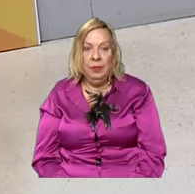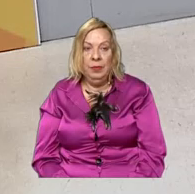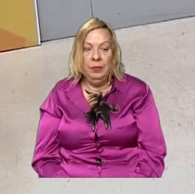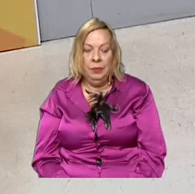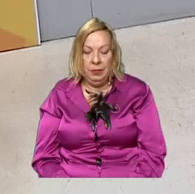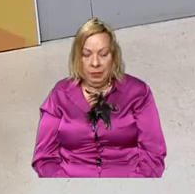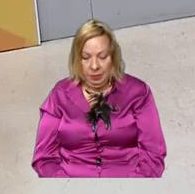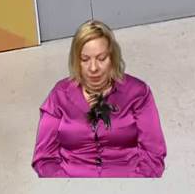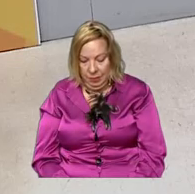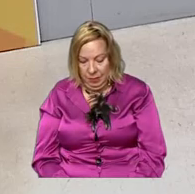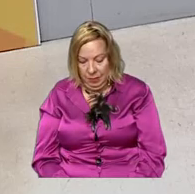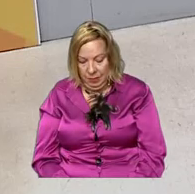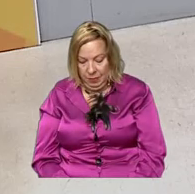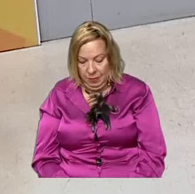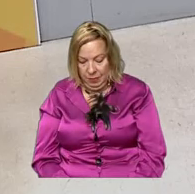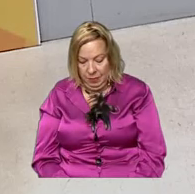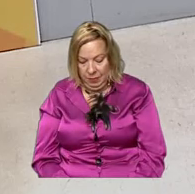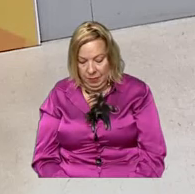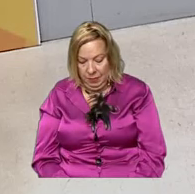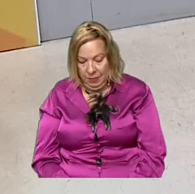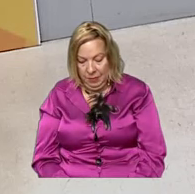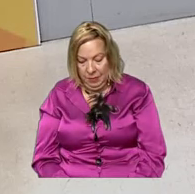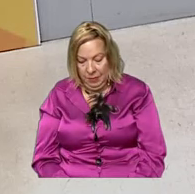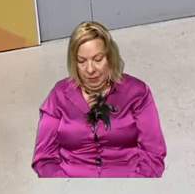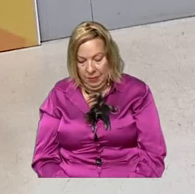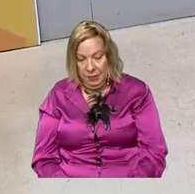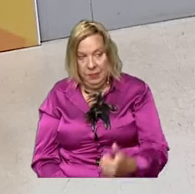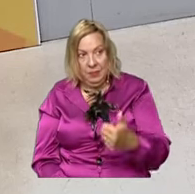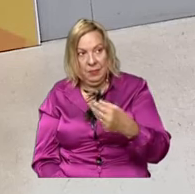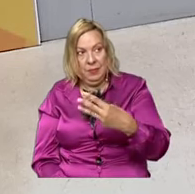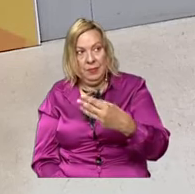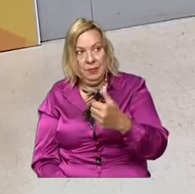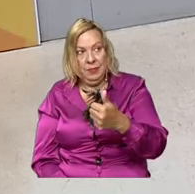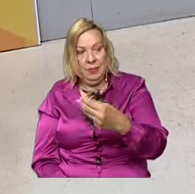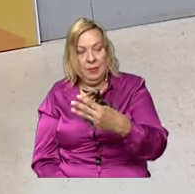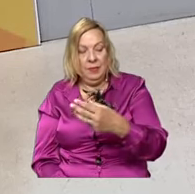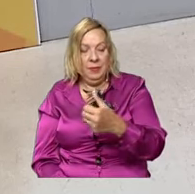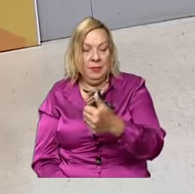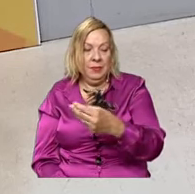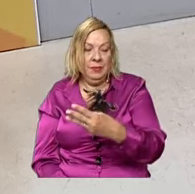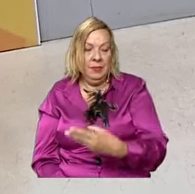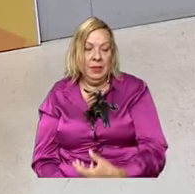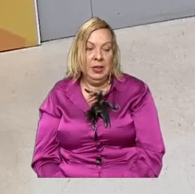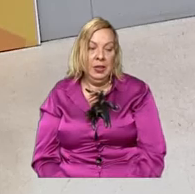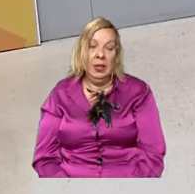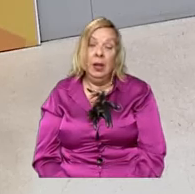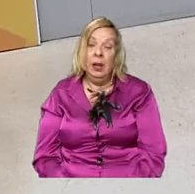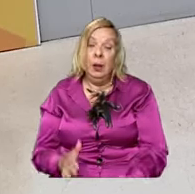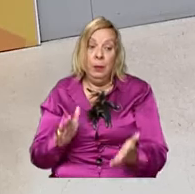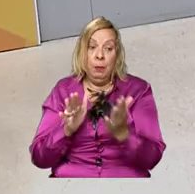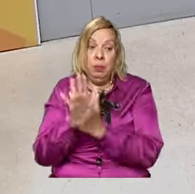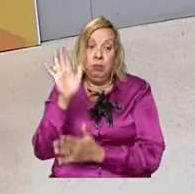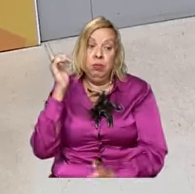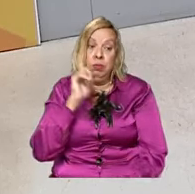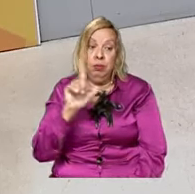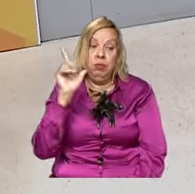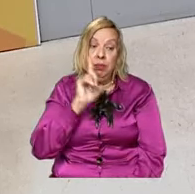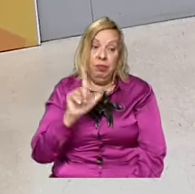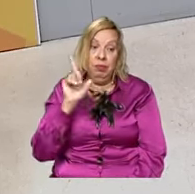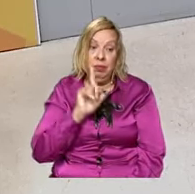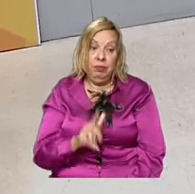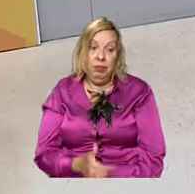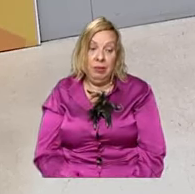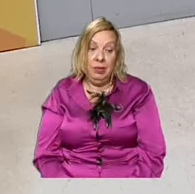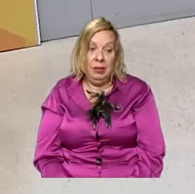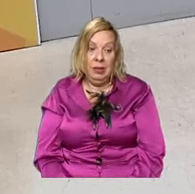Será que é agora? Número 13, 13, 13, a bolinha 13. Decidiu!